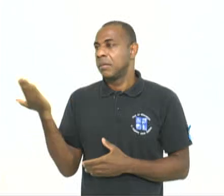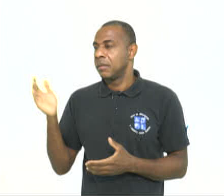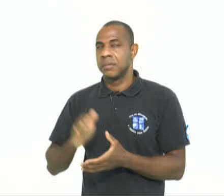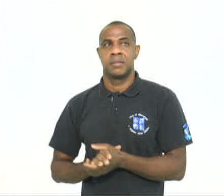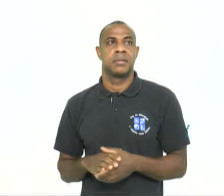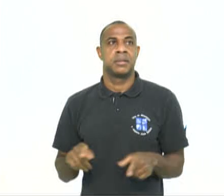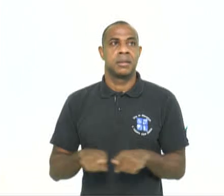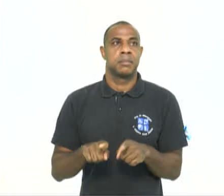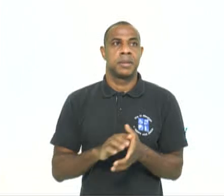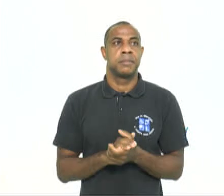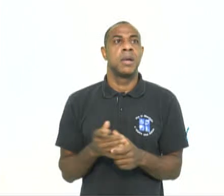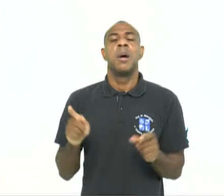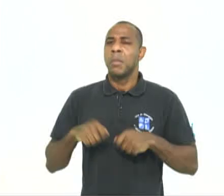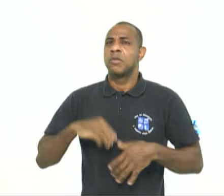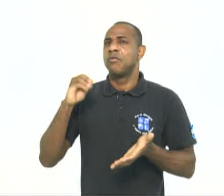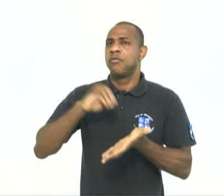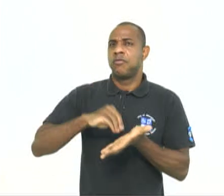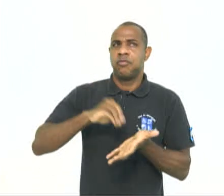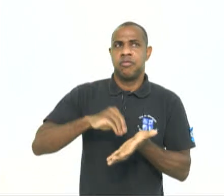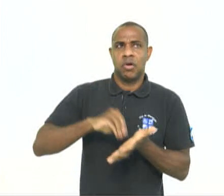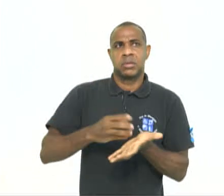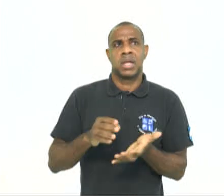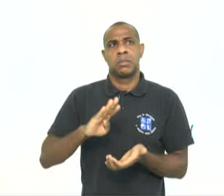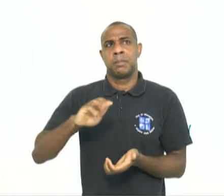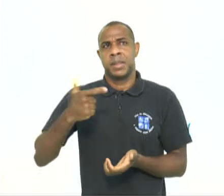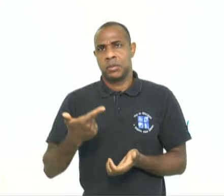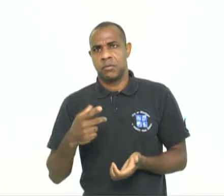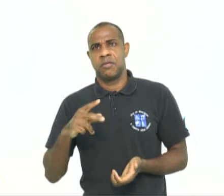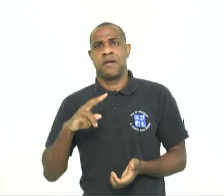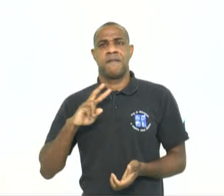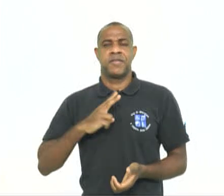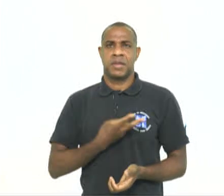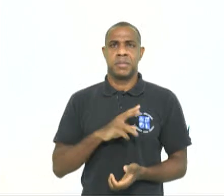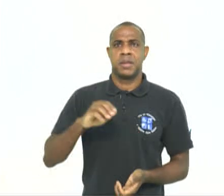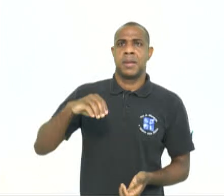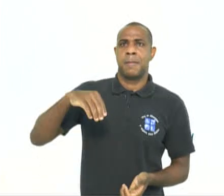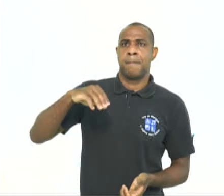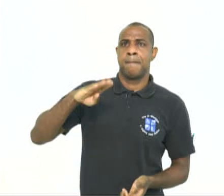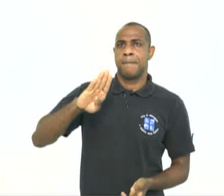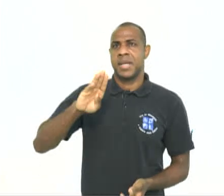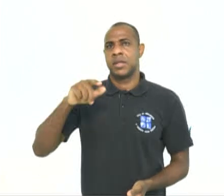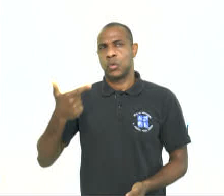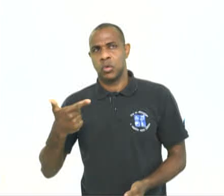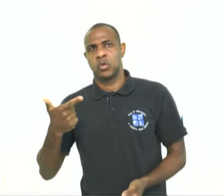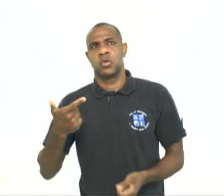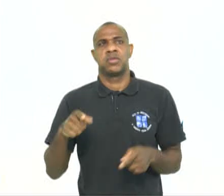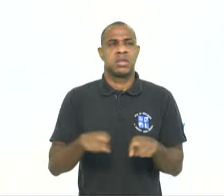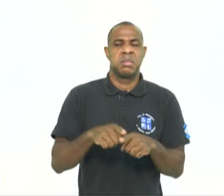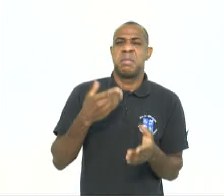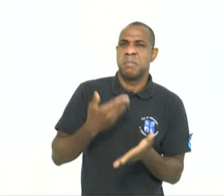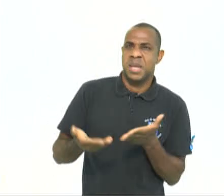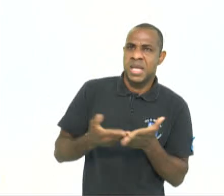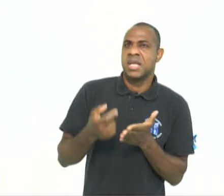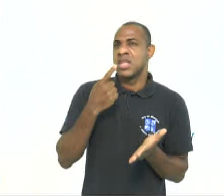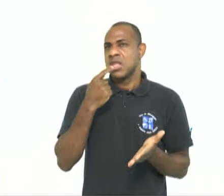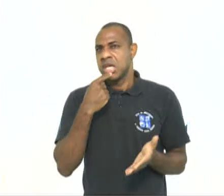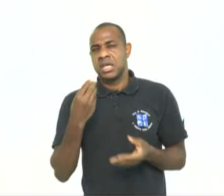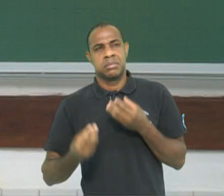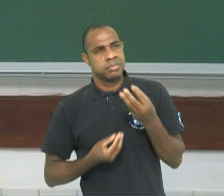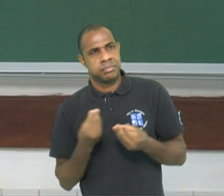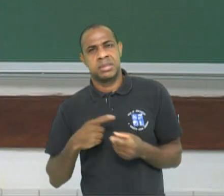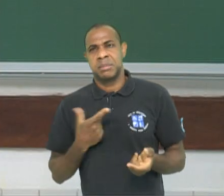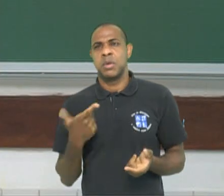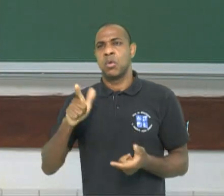por ferro, por vitamina B12 ou ácido fólico, ela pode ser falciforme por perda de sangue ou ainda desencadeado por